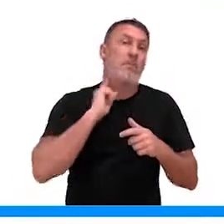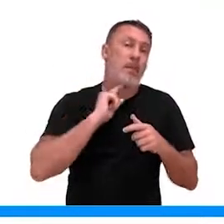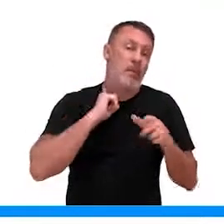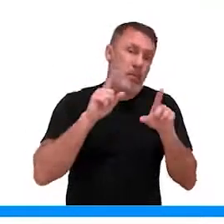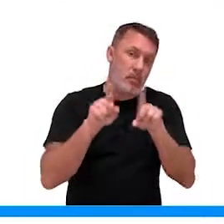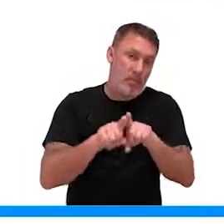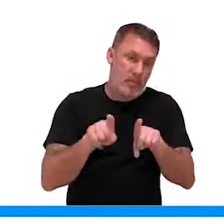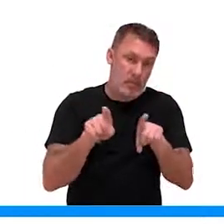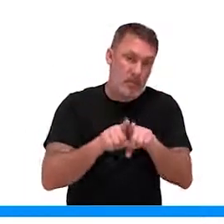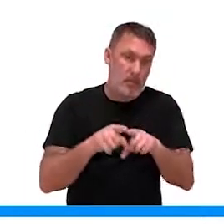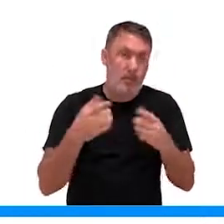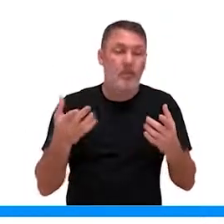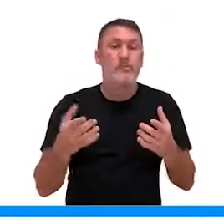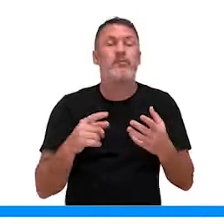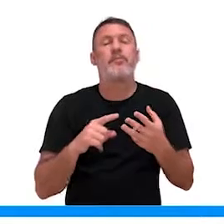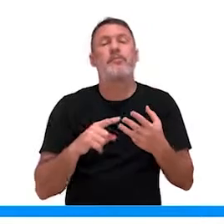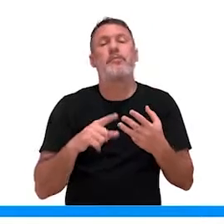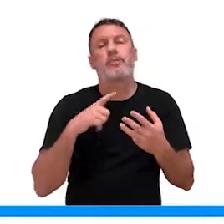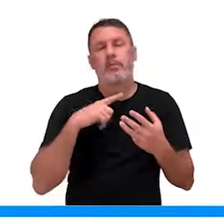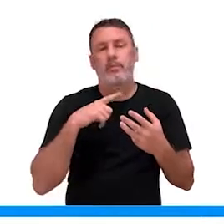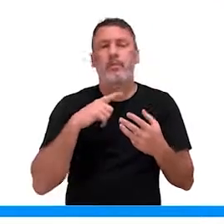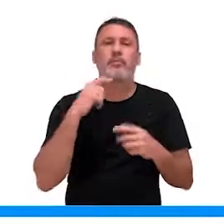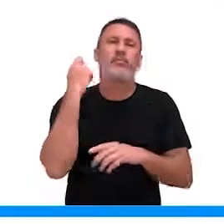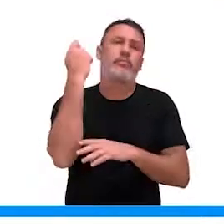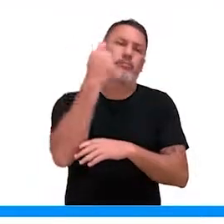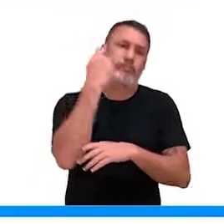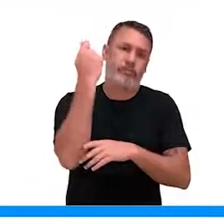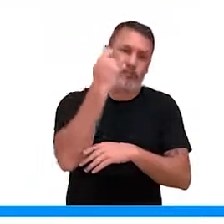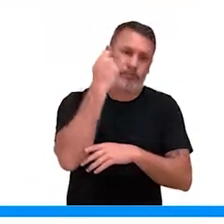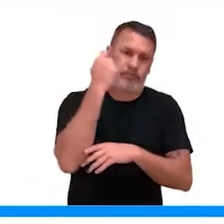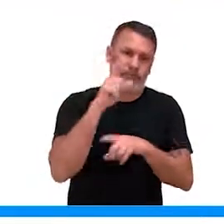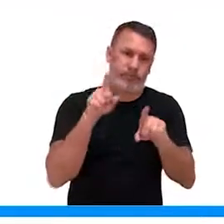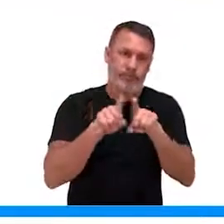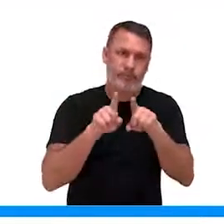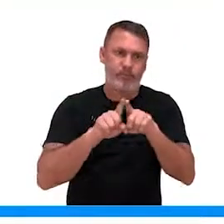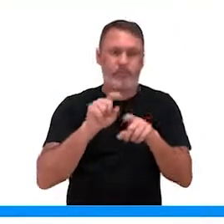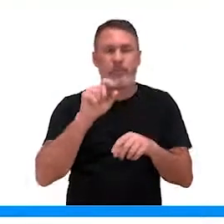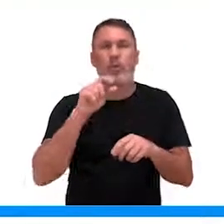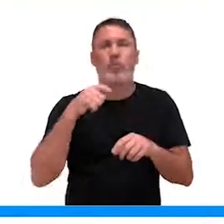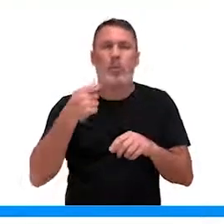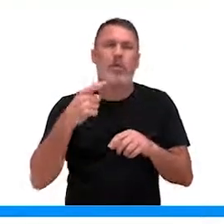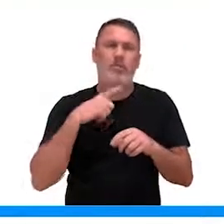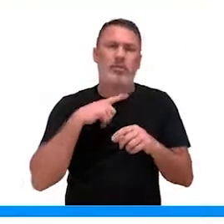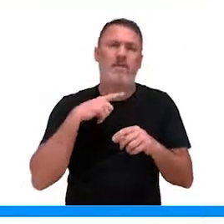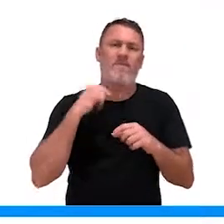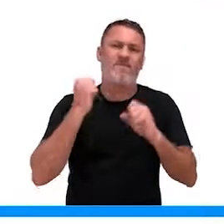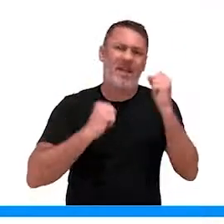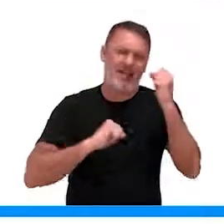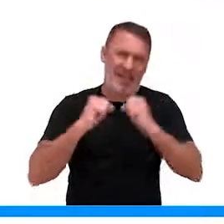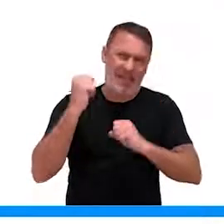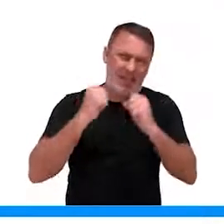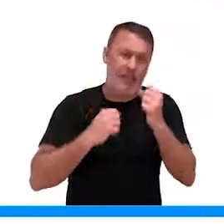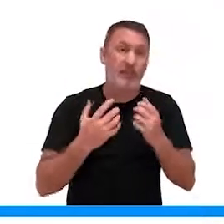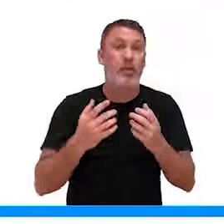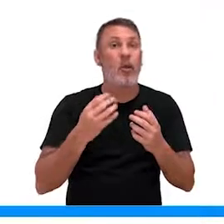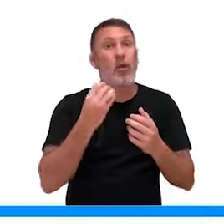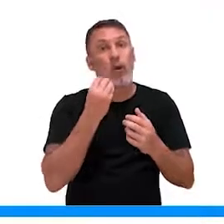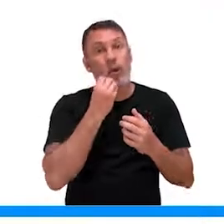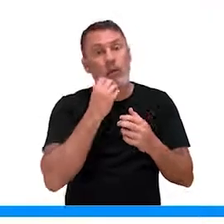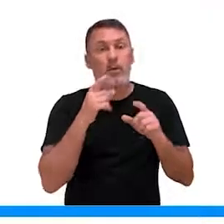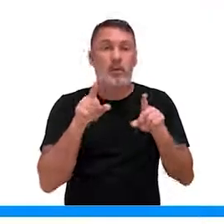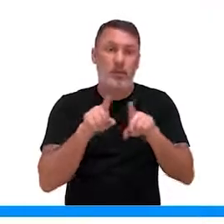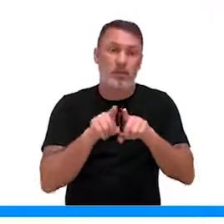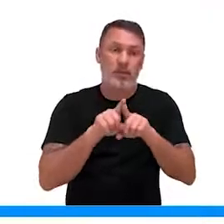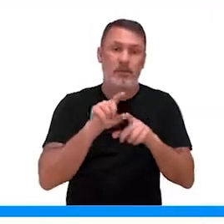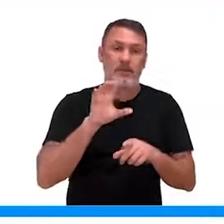Gerais, tá? A definição, claro, do Rio Grande do Sul também como um polo industrial e, obviamente, que na